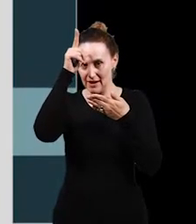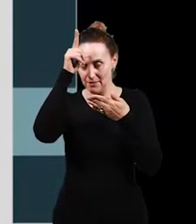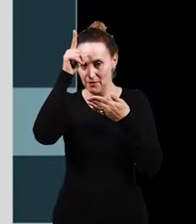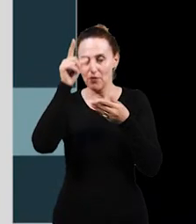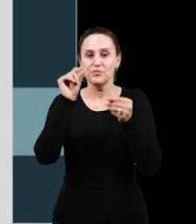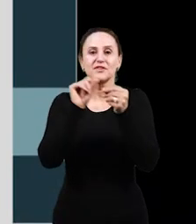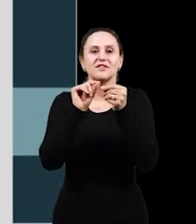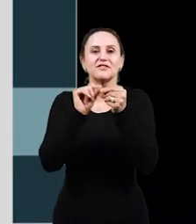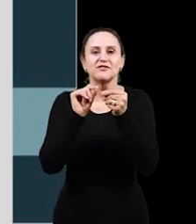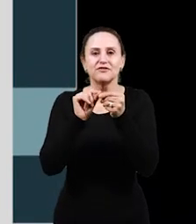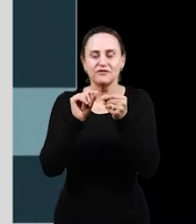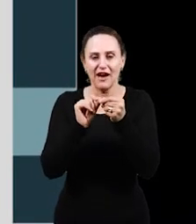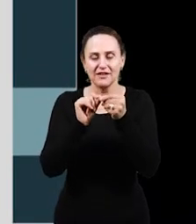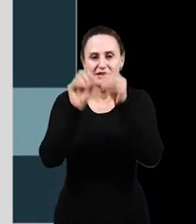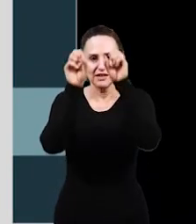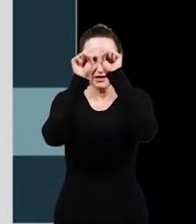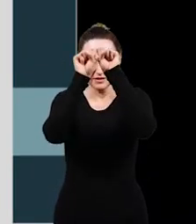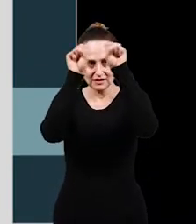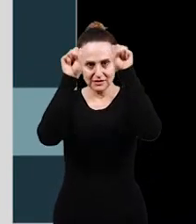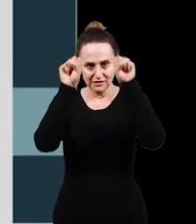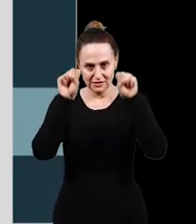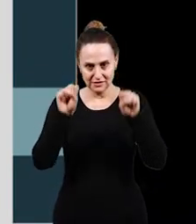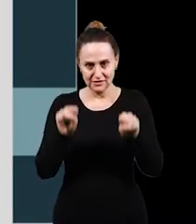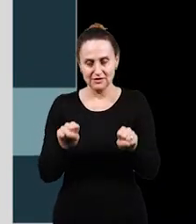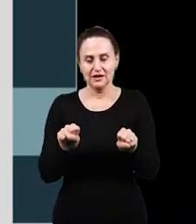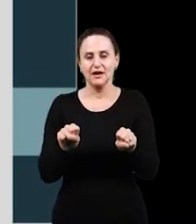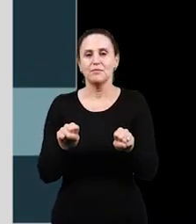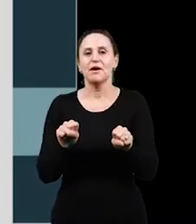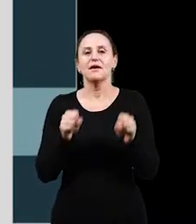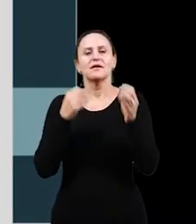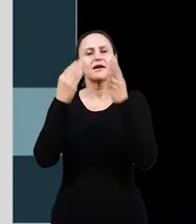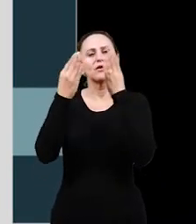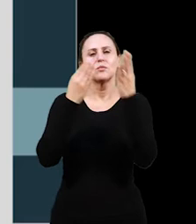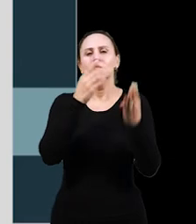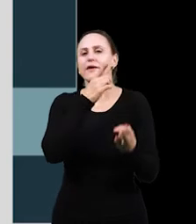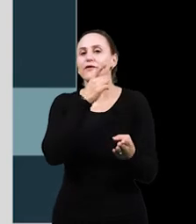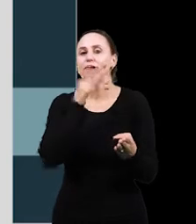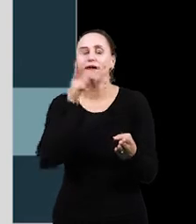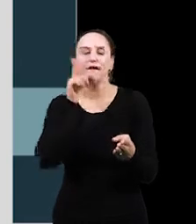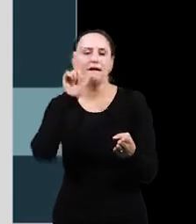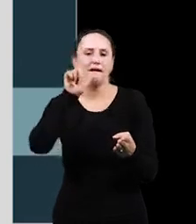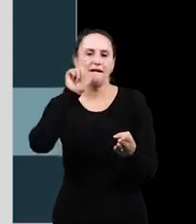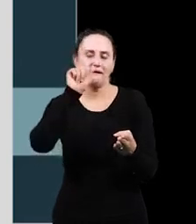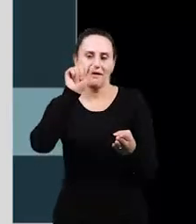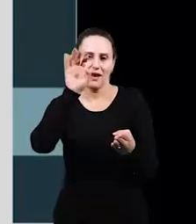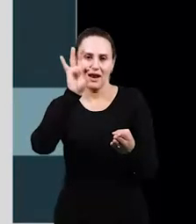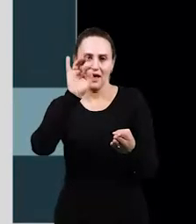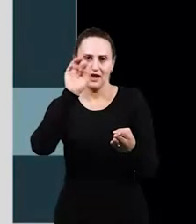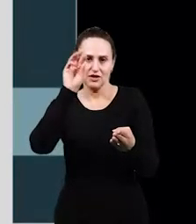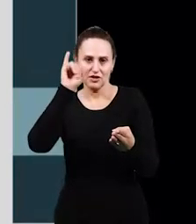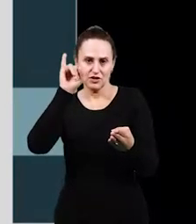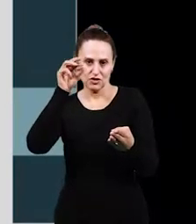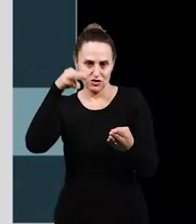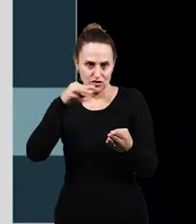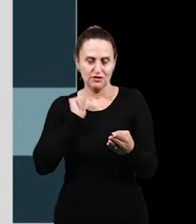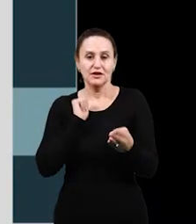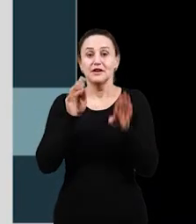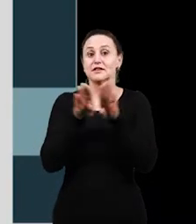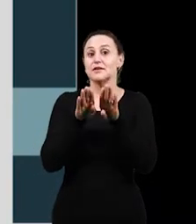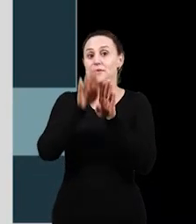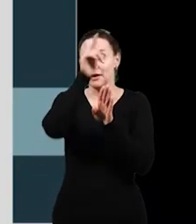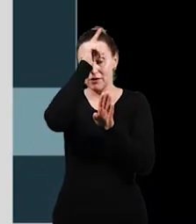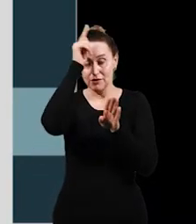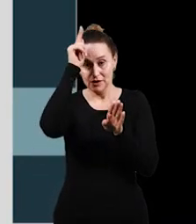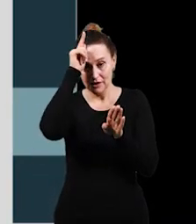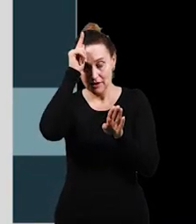pública o sistema de conjugação do sânscrito comparado ao latim ou grego alperce o germânico inaugurando a linguística histórica